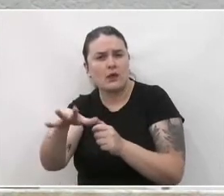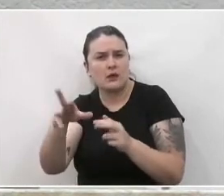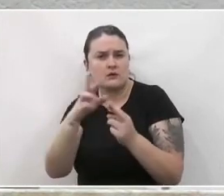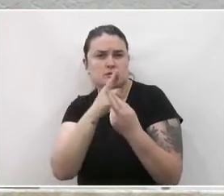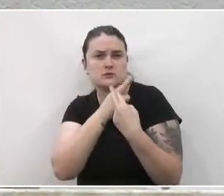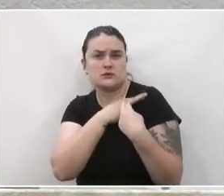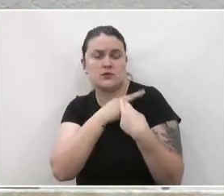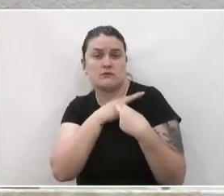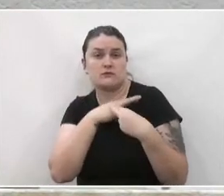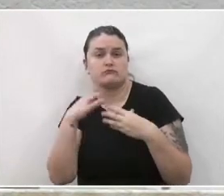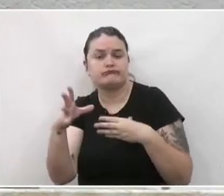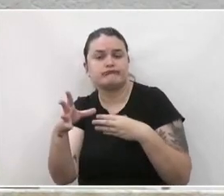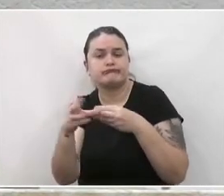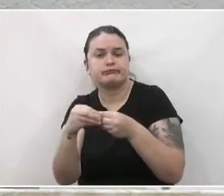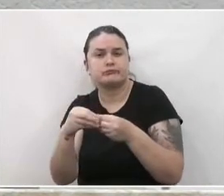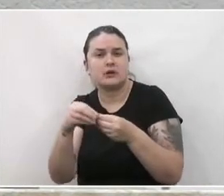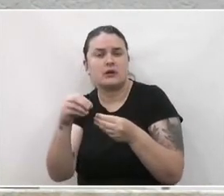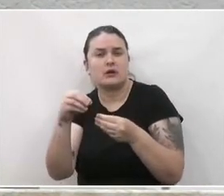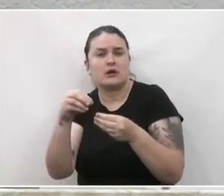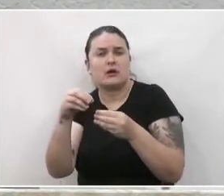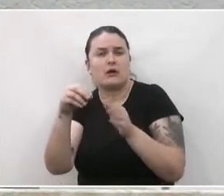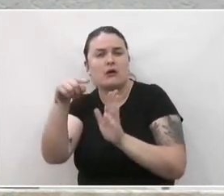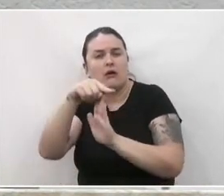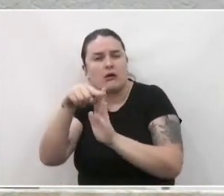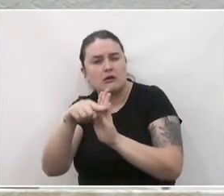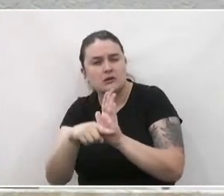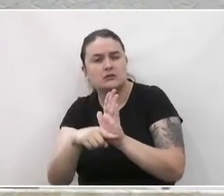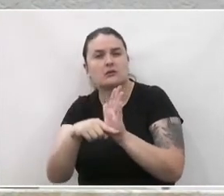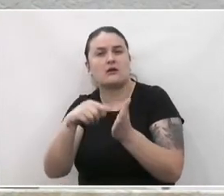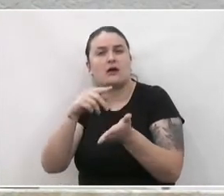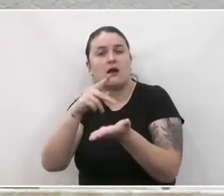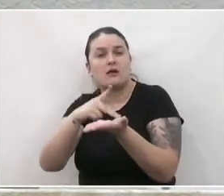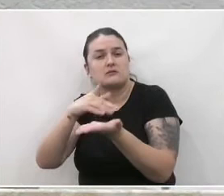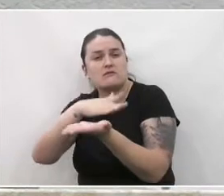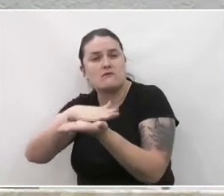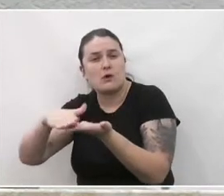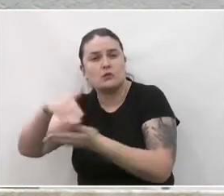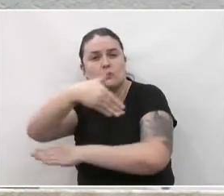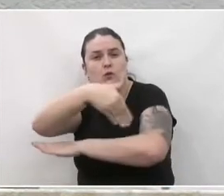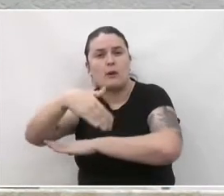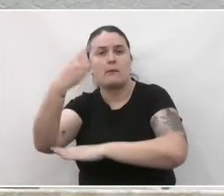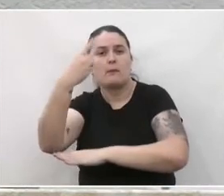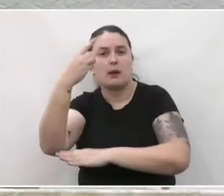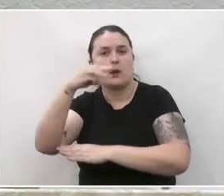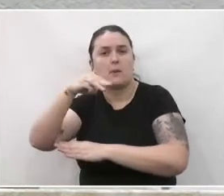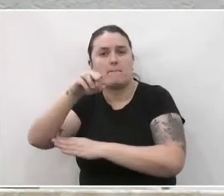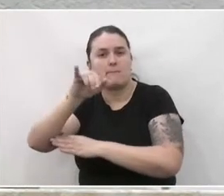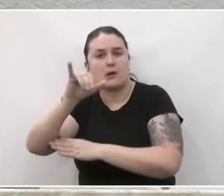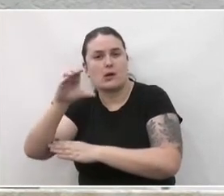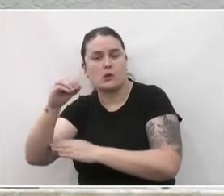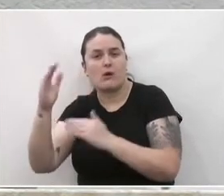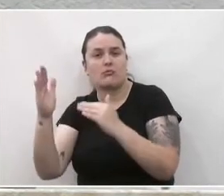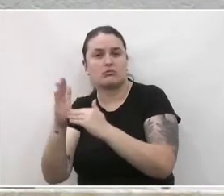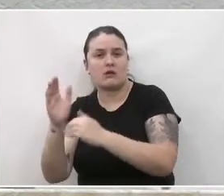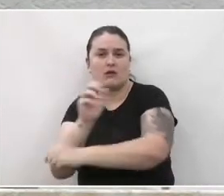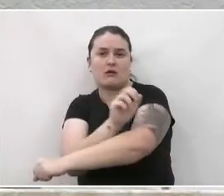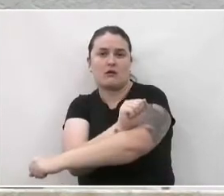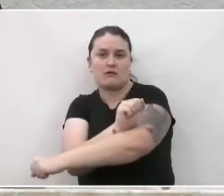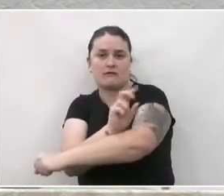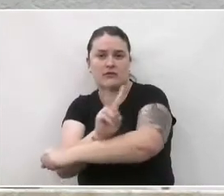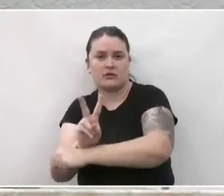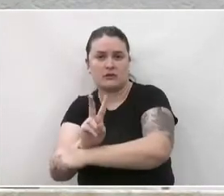para incluir no cronograma de asfaltamento de vias públicas na rua 1º de Maio até a Avenida Iguaçu, no bairro Ponte